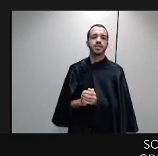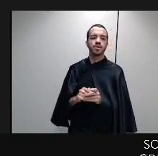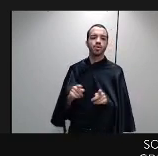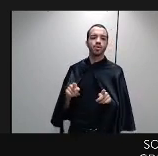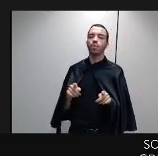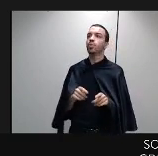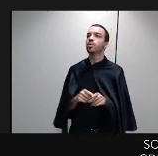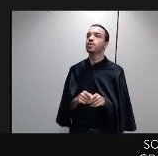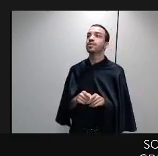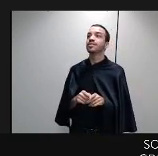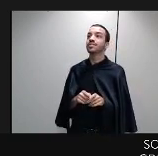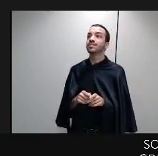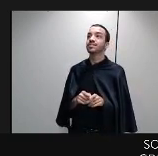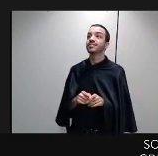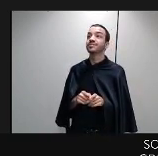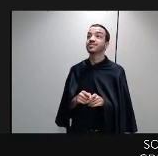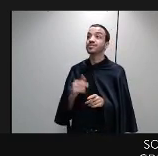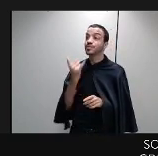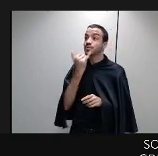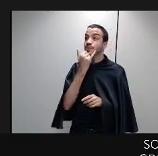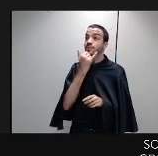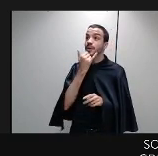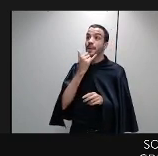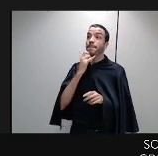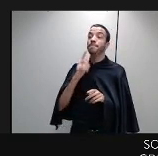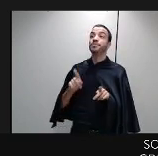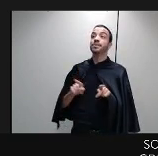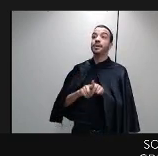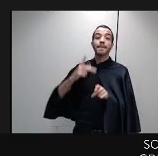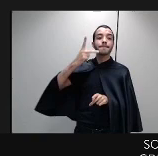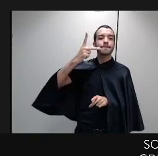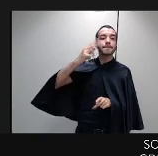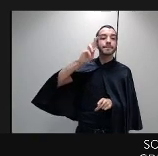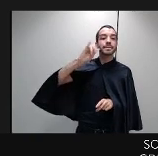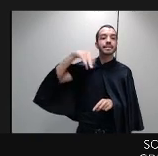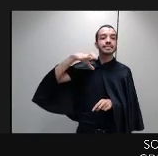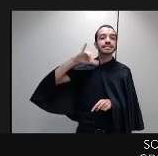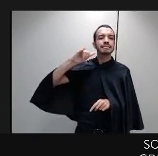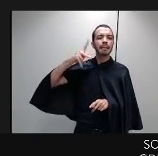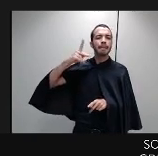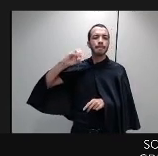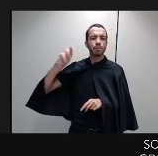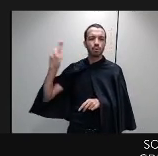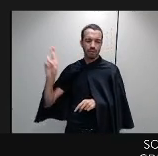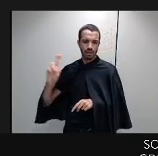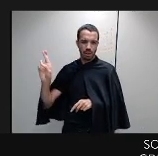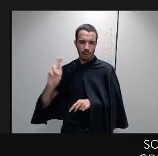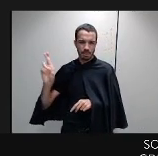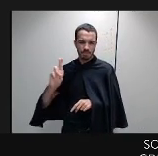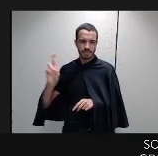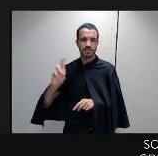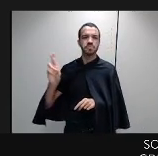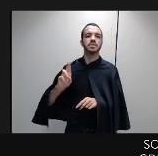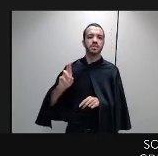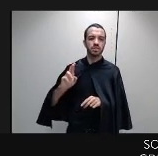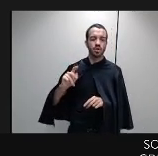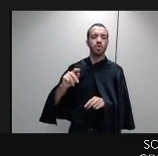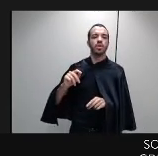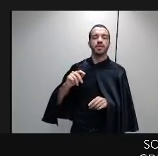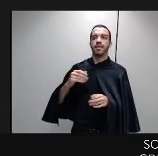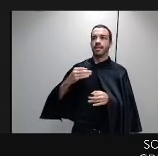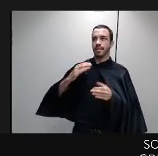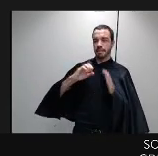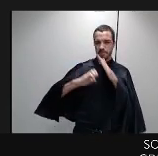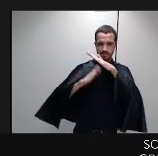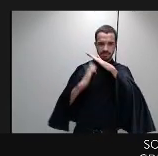se não mencionei vezes o meu princípio da recuperação judicial das empresas Mas enfim o princípio da efetividade da prestação jurisdicional não há